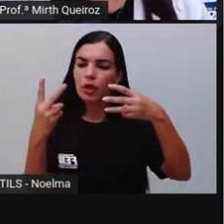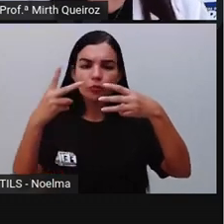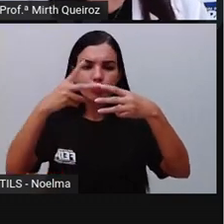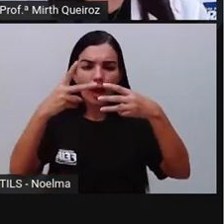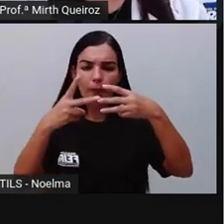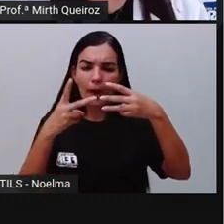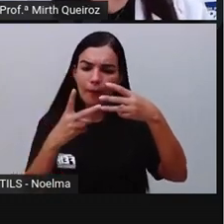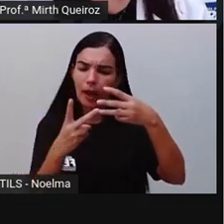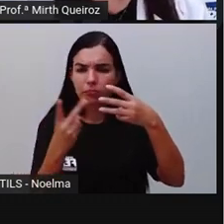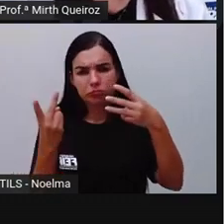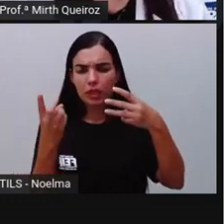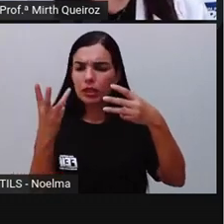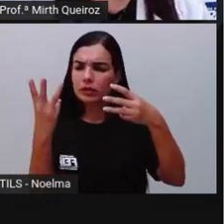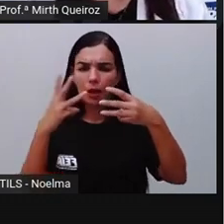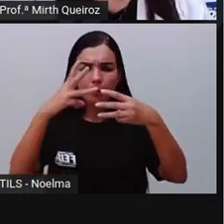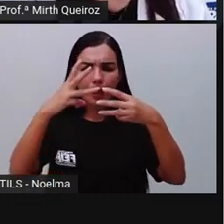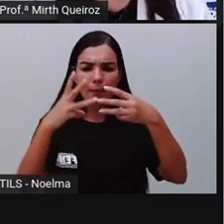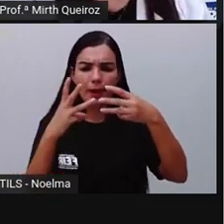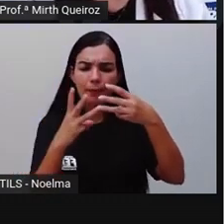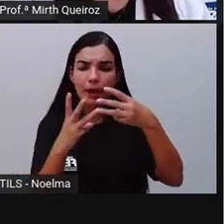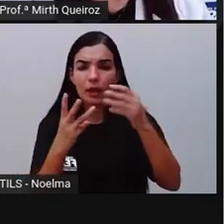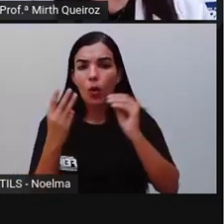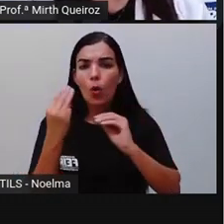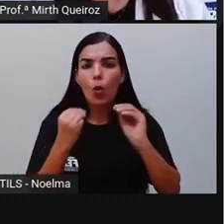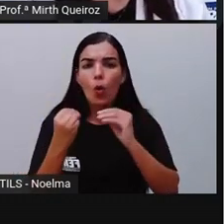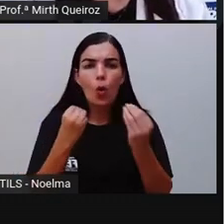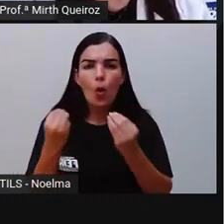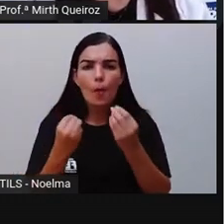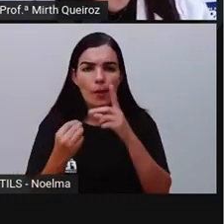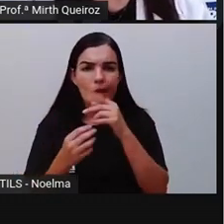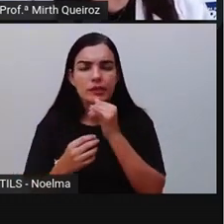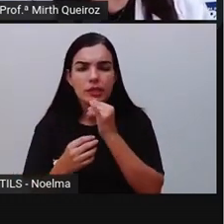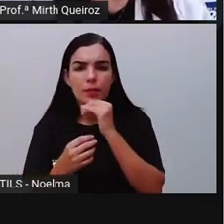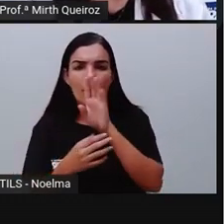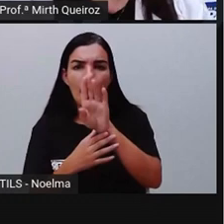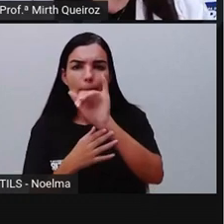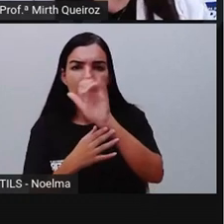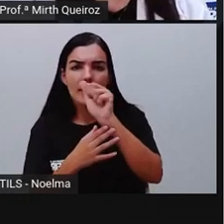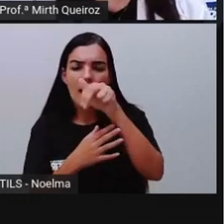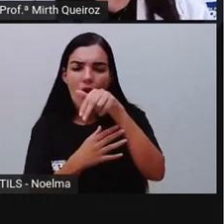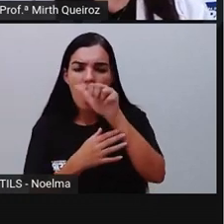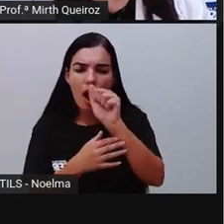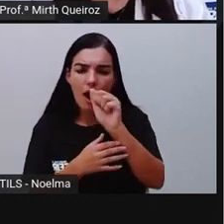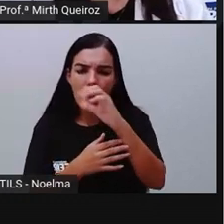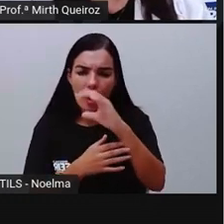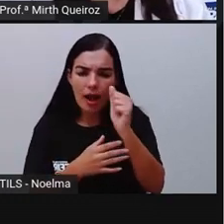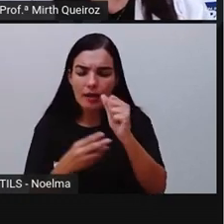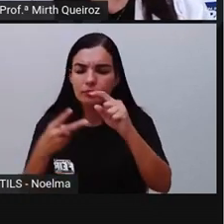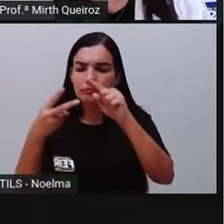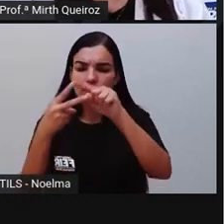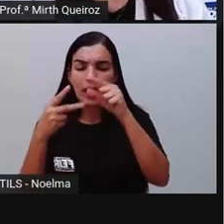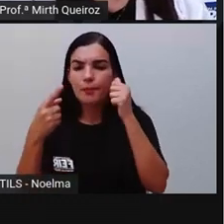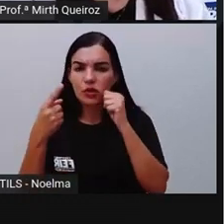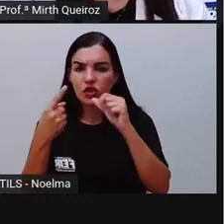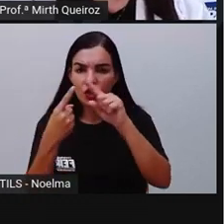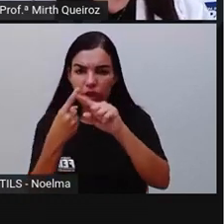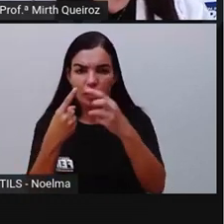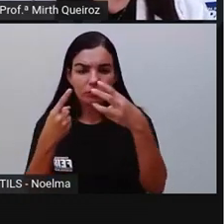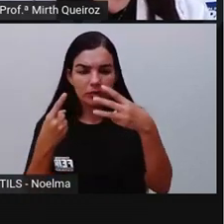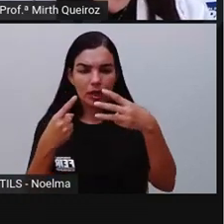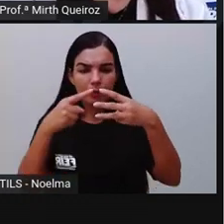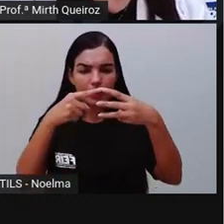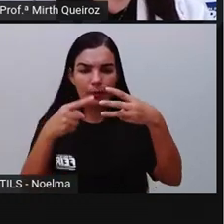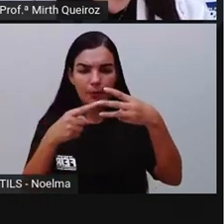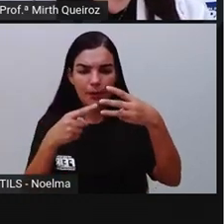com todos os meninos. De que forma? Bianca e Carlos, Bianca e Miguel, Bianca e Rodolfo, ou poderia